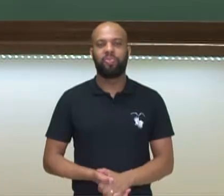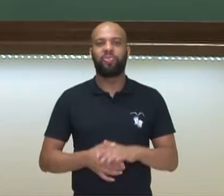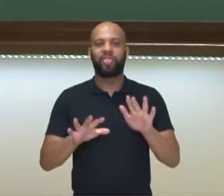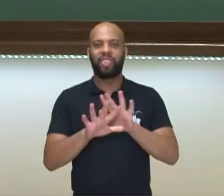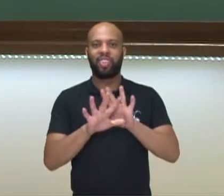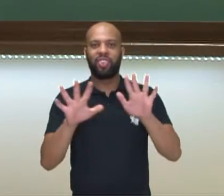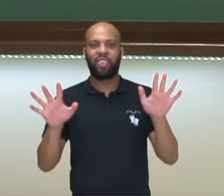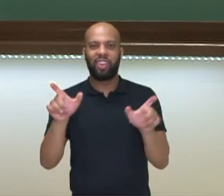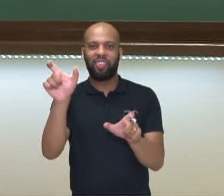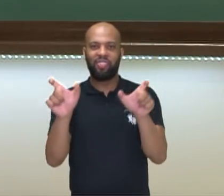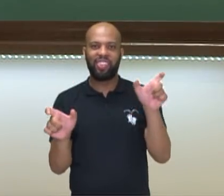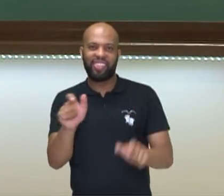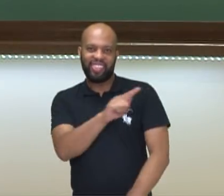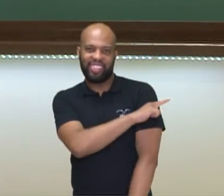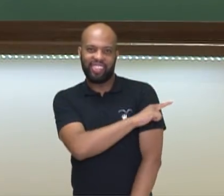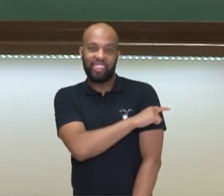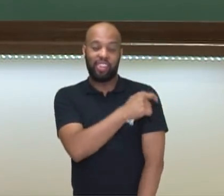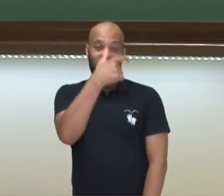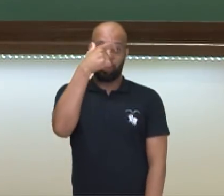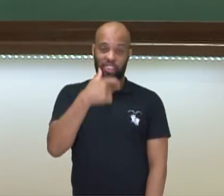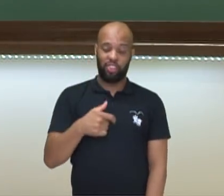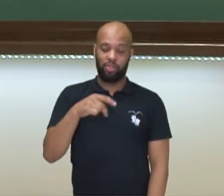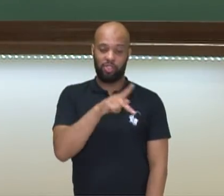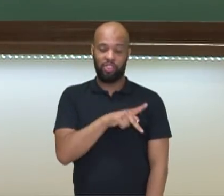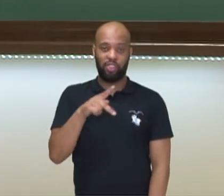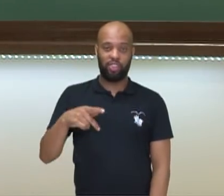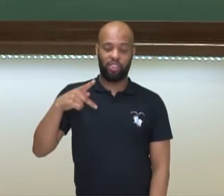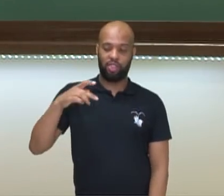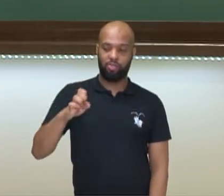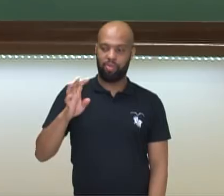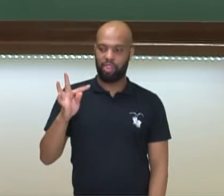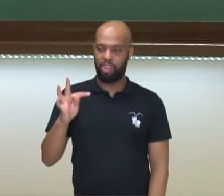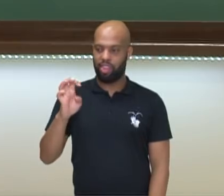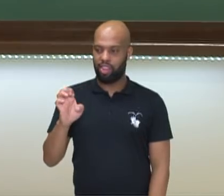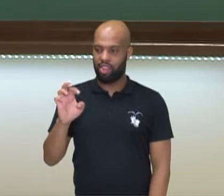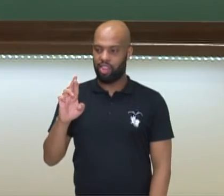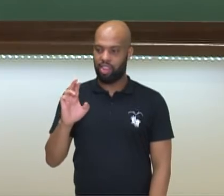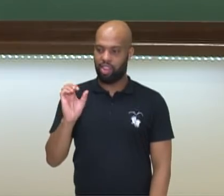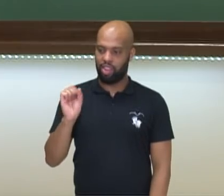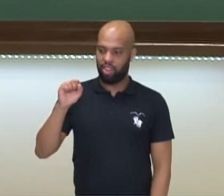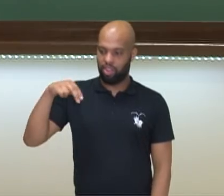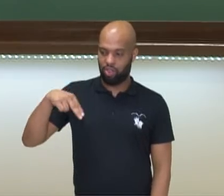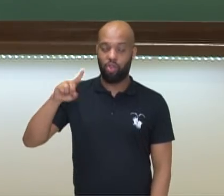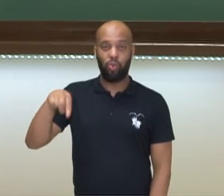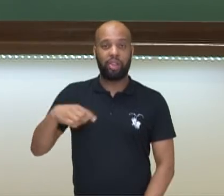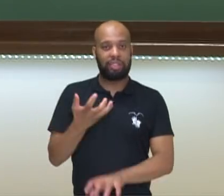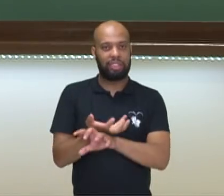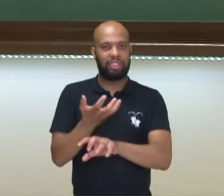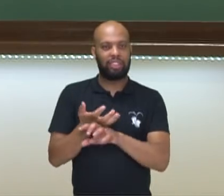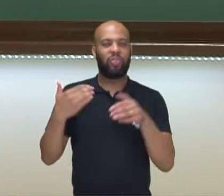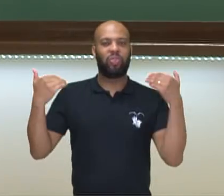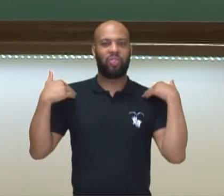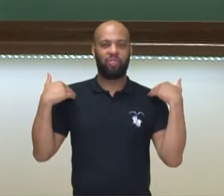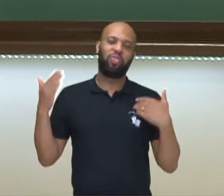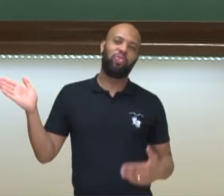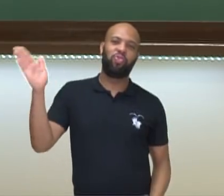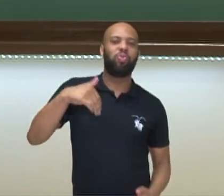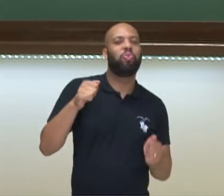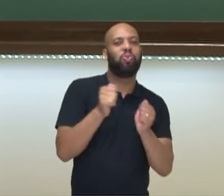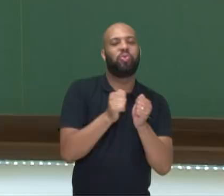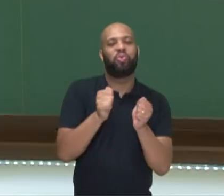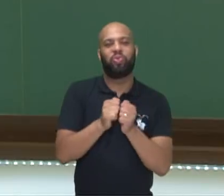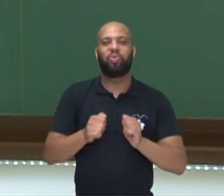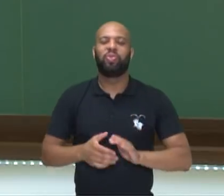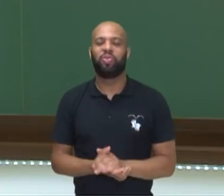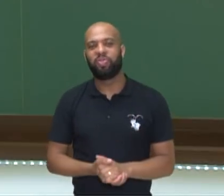Olá pessoal do 7º ano, eu sou o professor Peterson da disciplina de Educação Física. Vem comigo